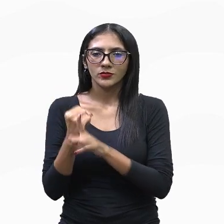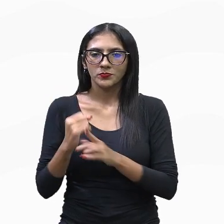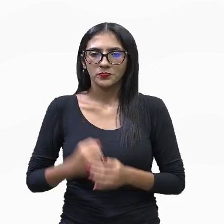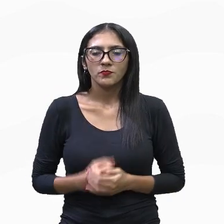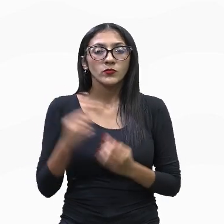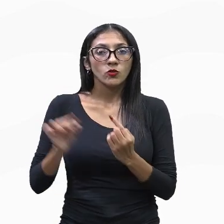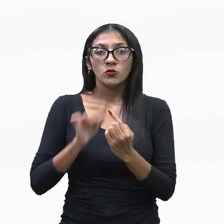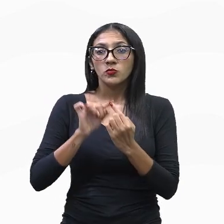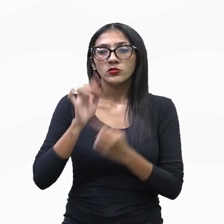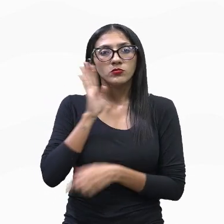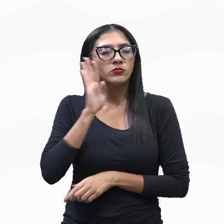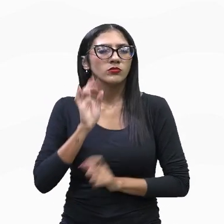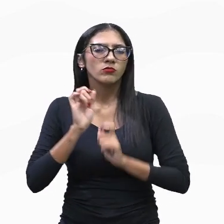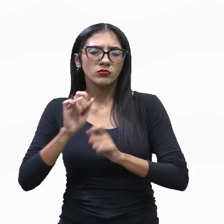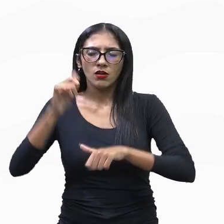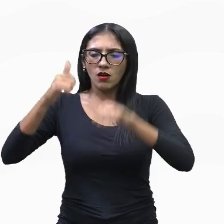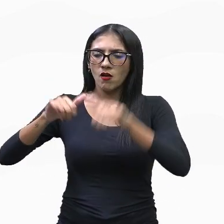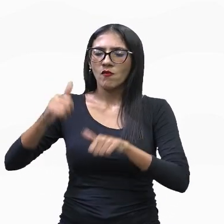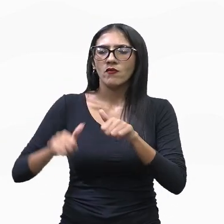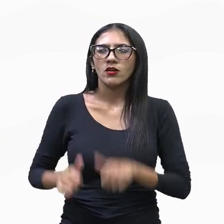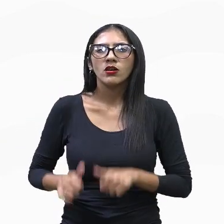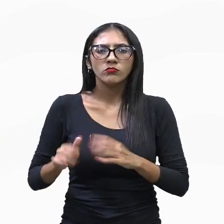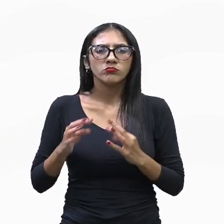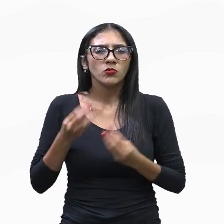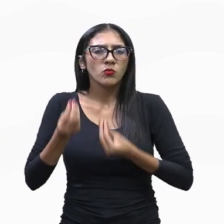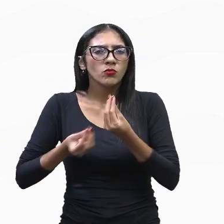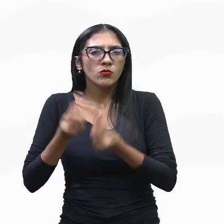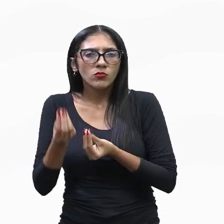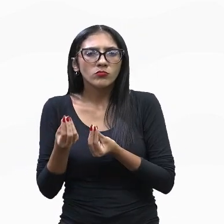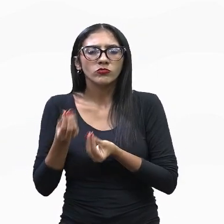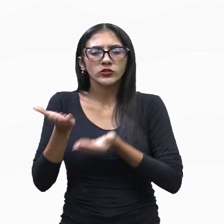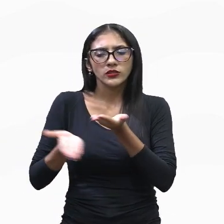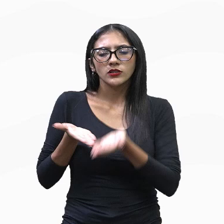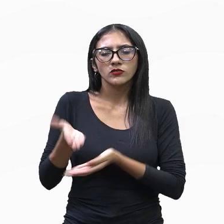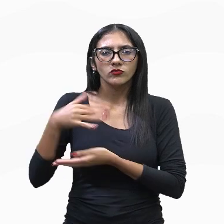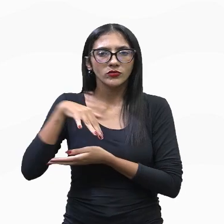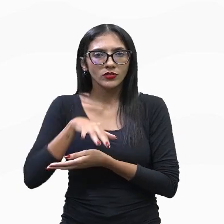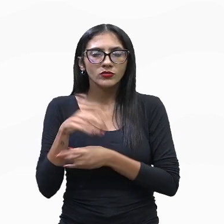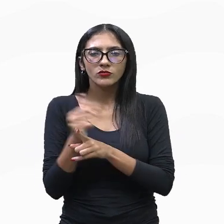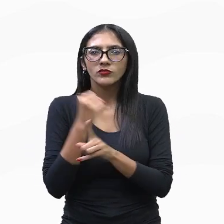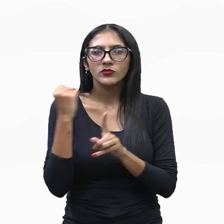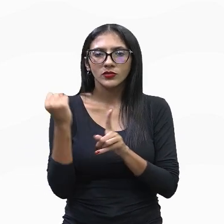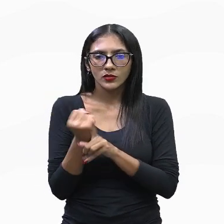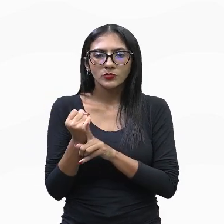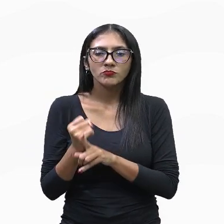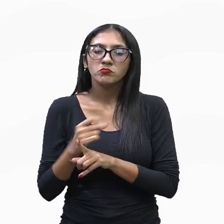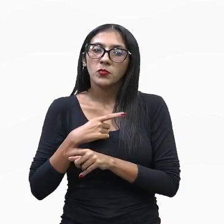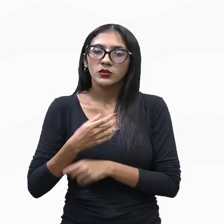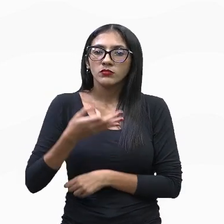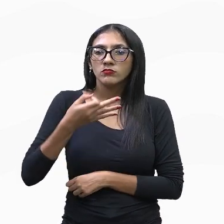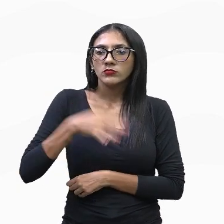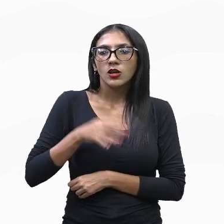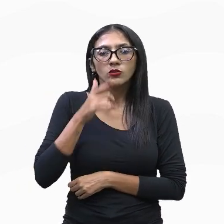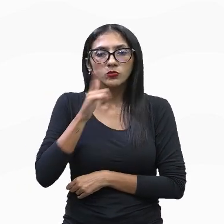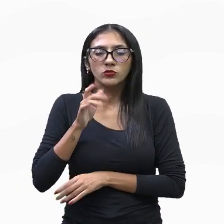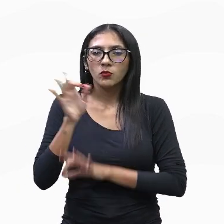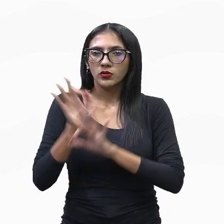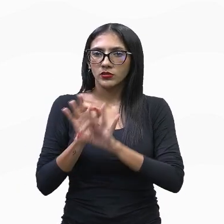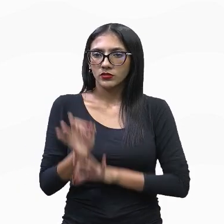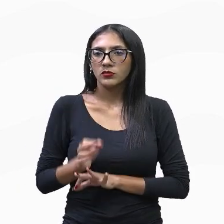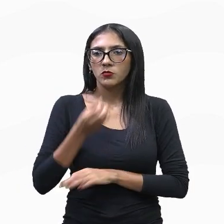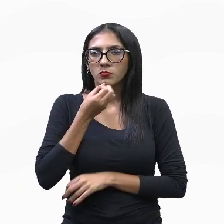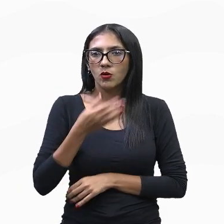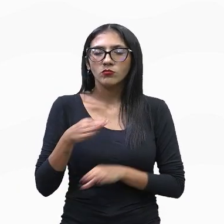objetivo é avaliar os custos de todos os serviços públicos para manter em ordem o Estado, ou seja,